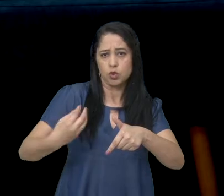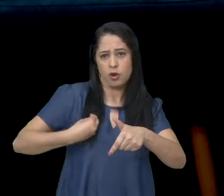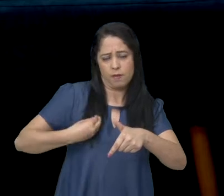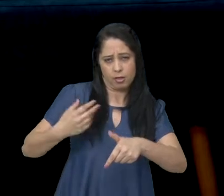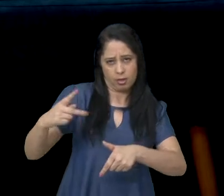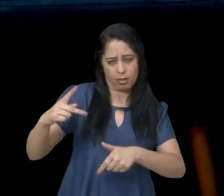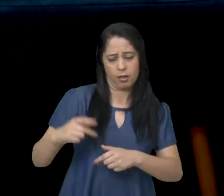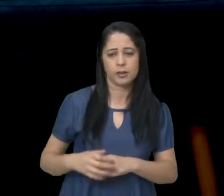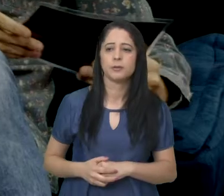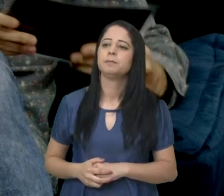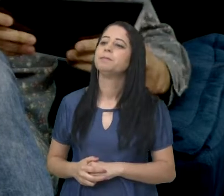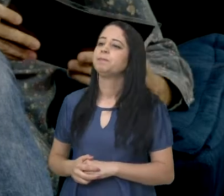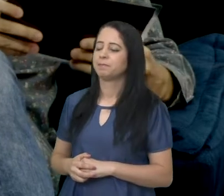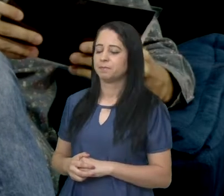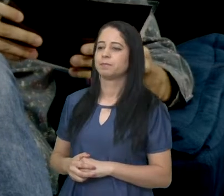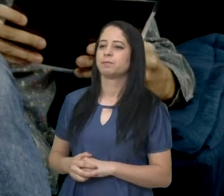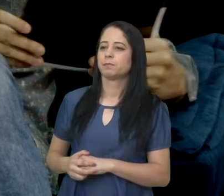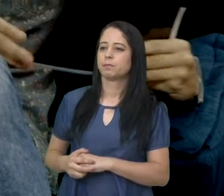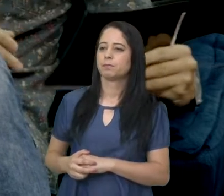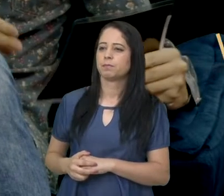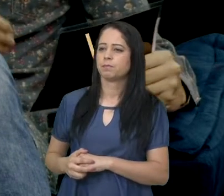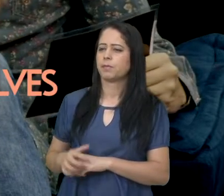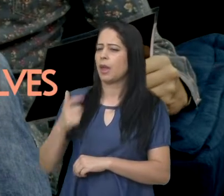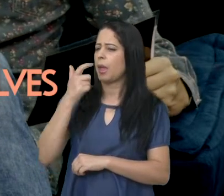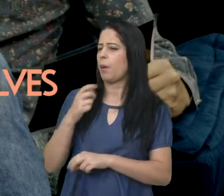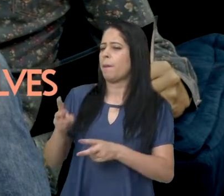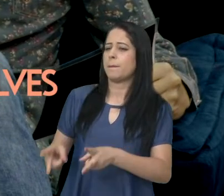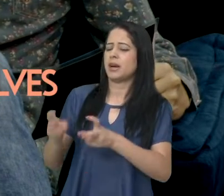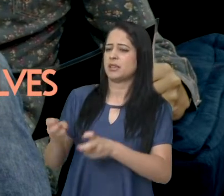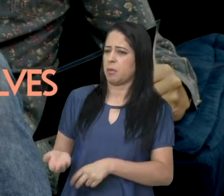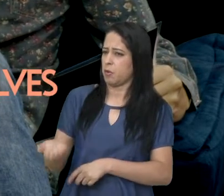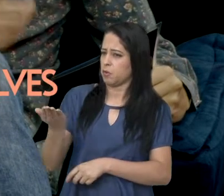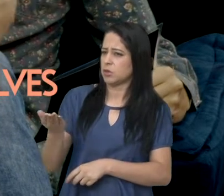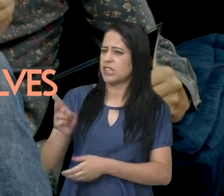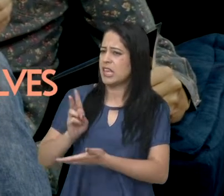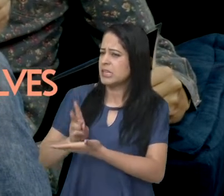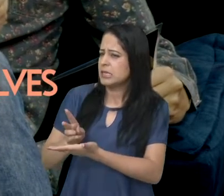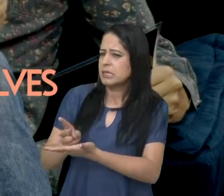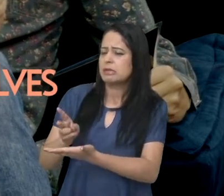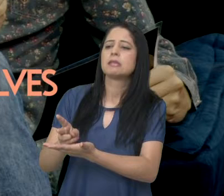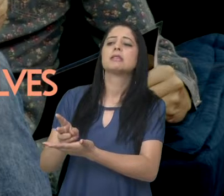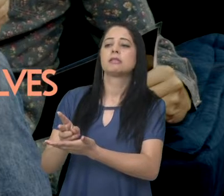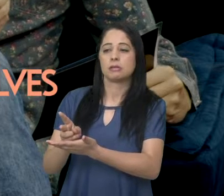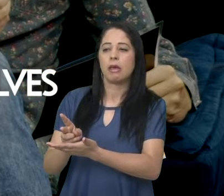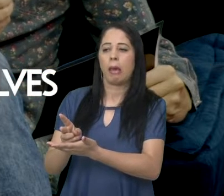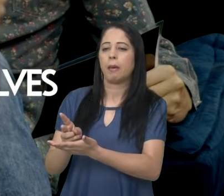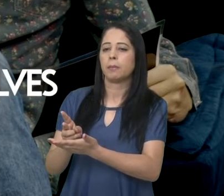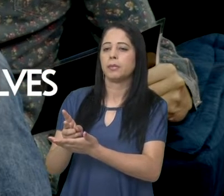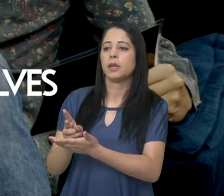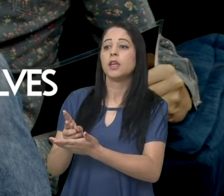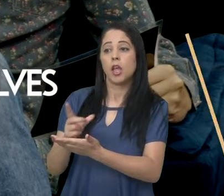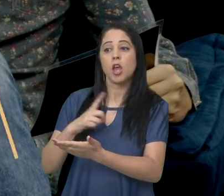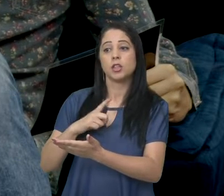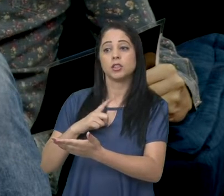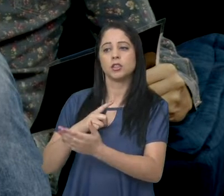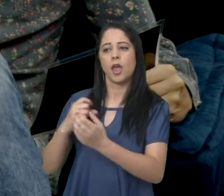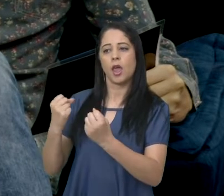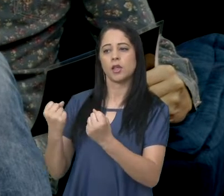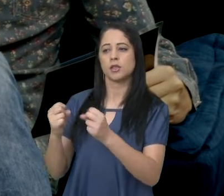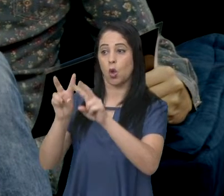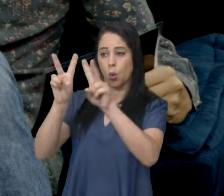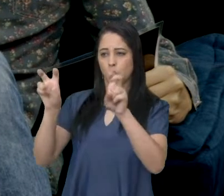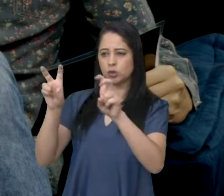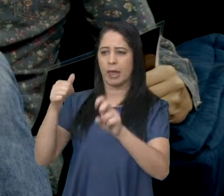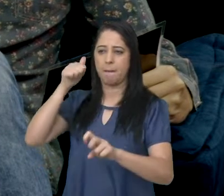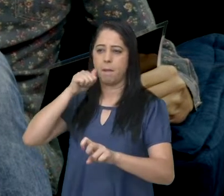política dela. Amélia, eu percebo que você desde sempre, como você contou um pouco no primeiro bloco, também teve uma causa muito forte